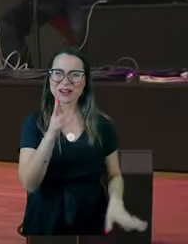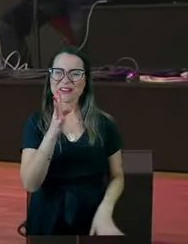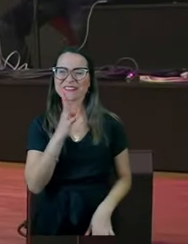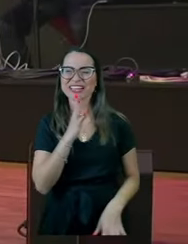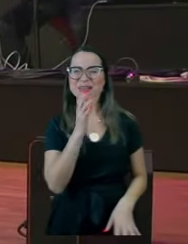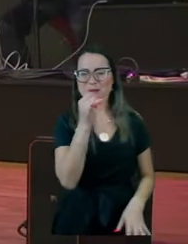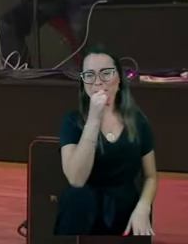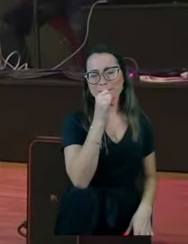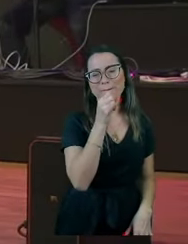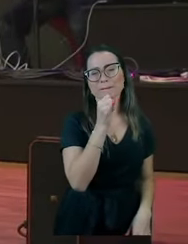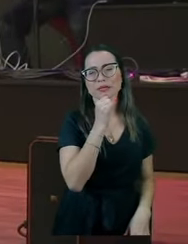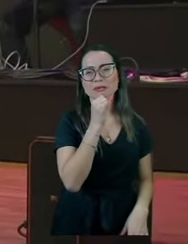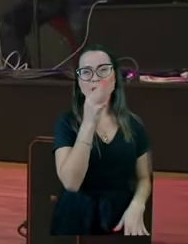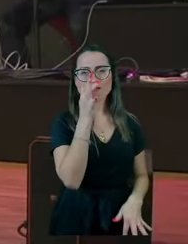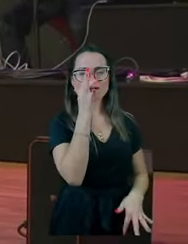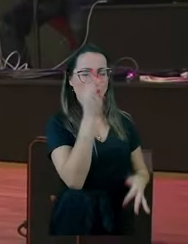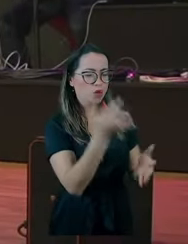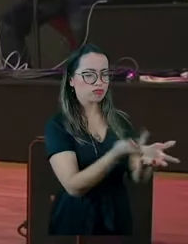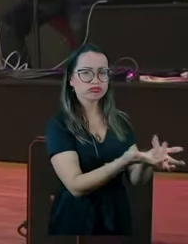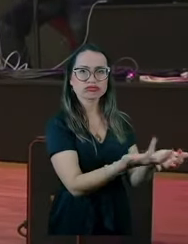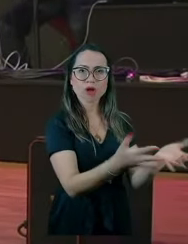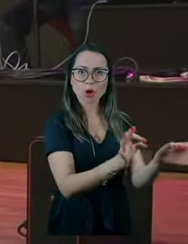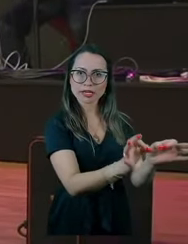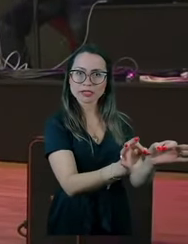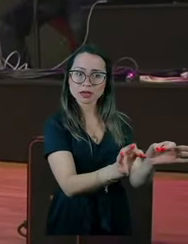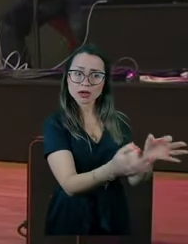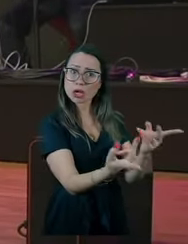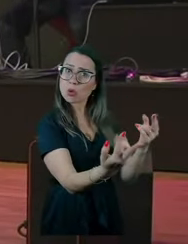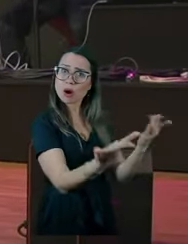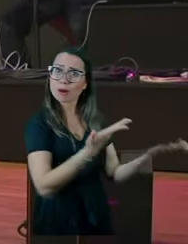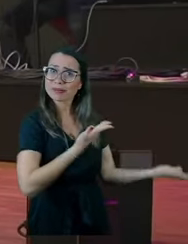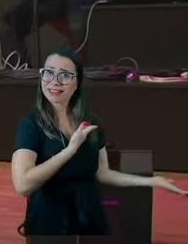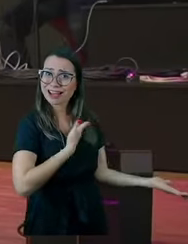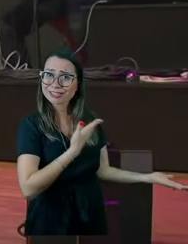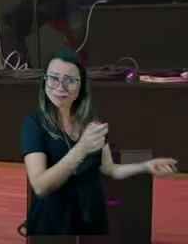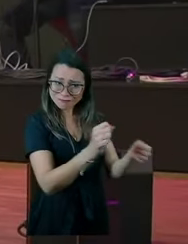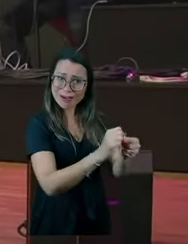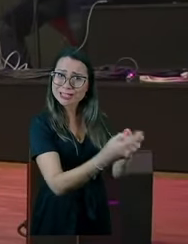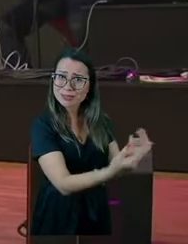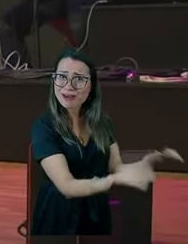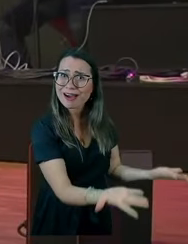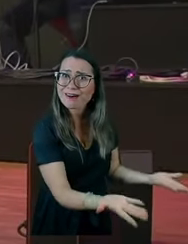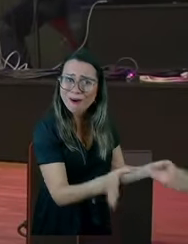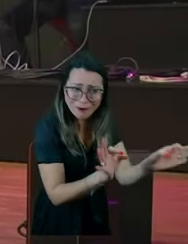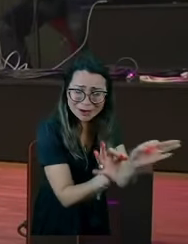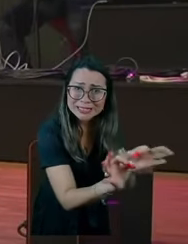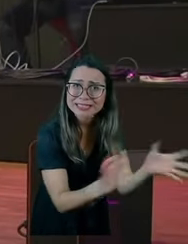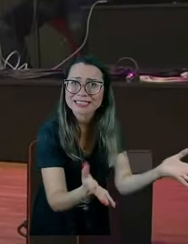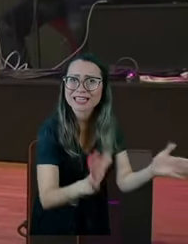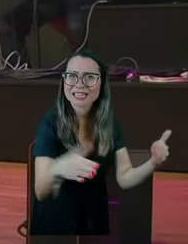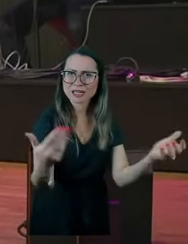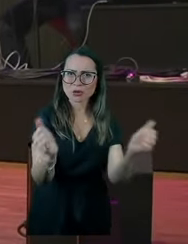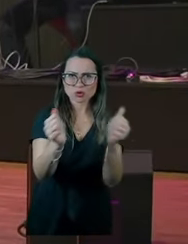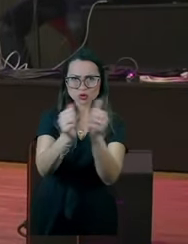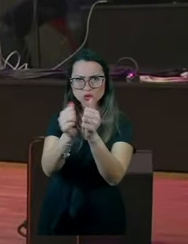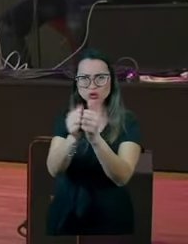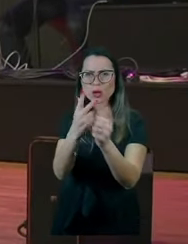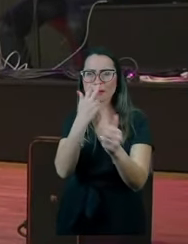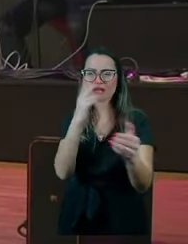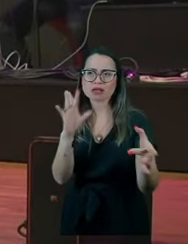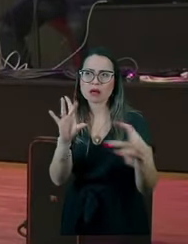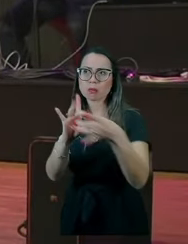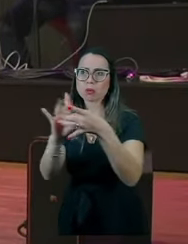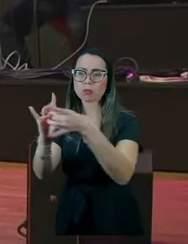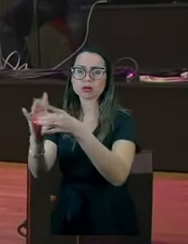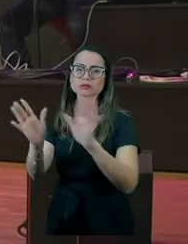mundo. Ai, deixa eu ir lá, é tão legal, faz isso. Então, estar junto não significa estar conectado. Eu